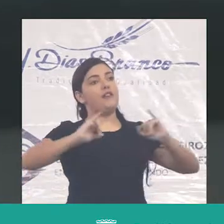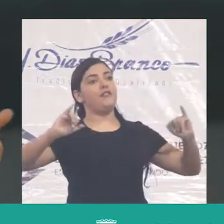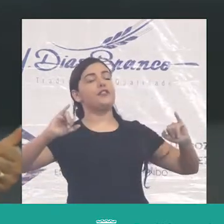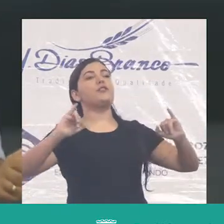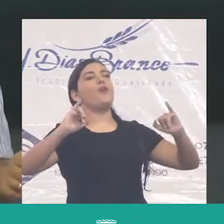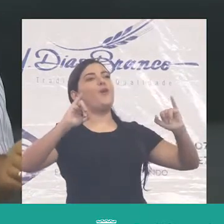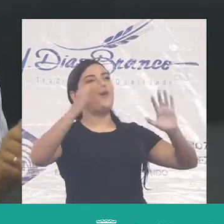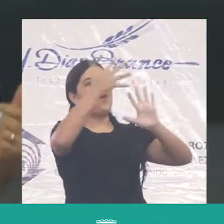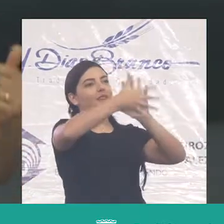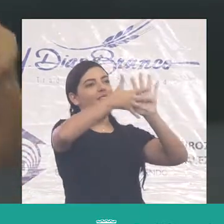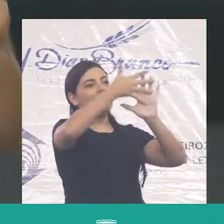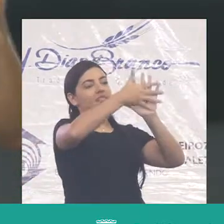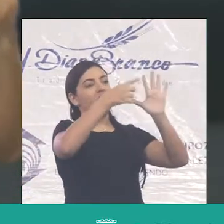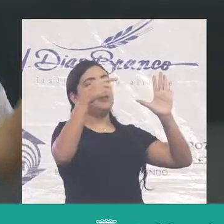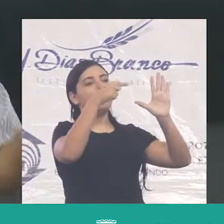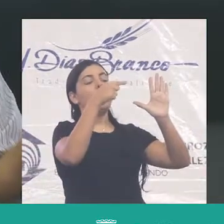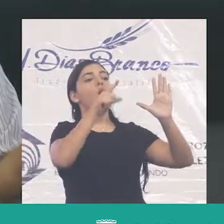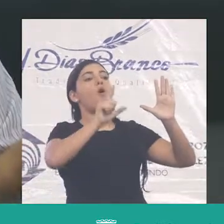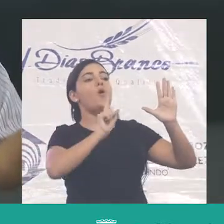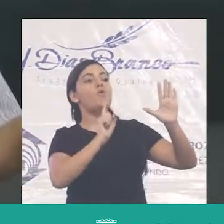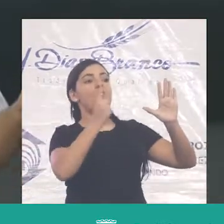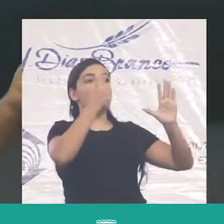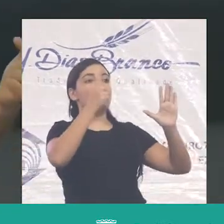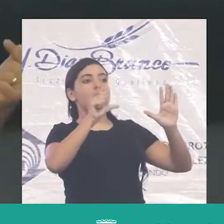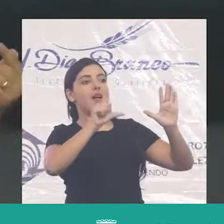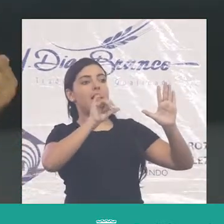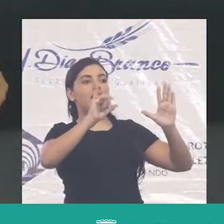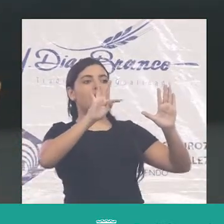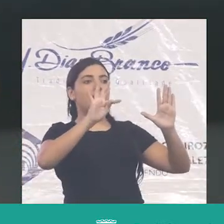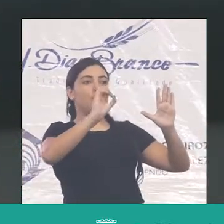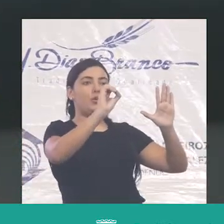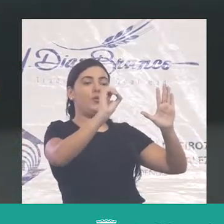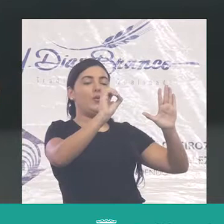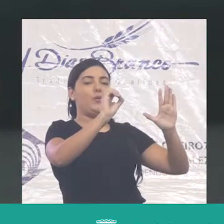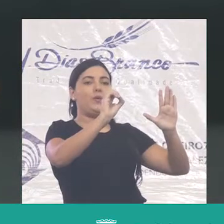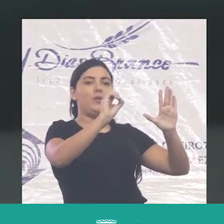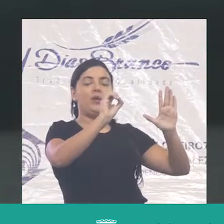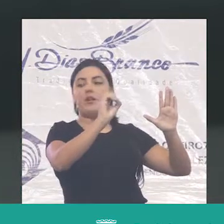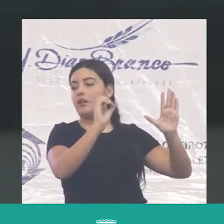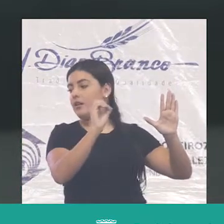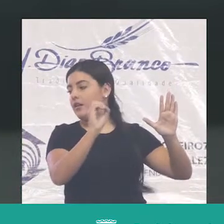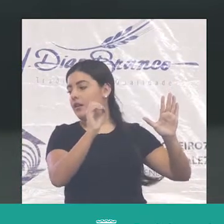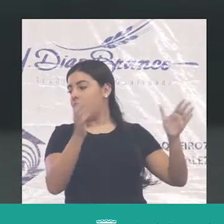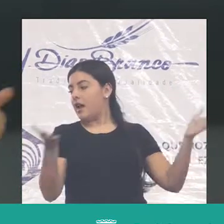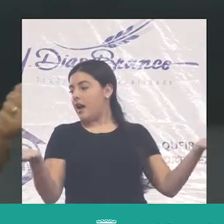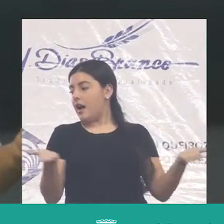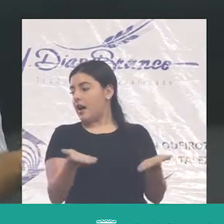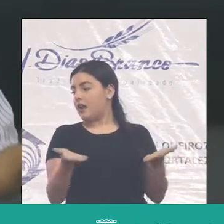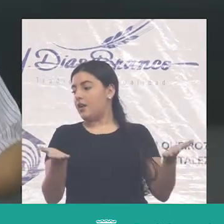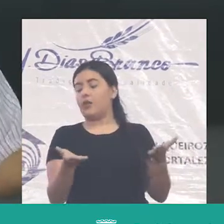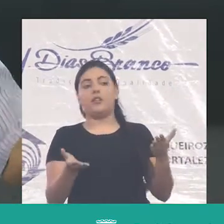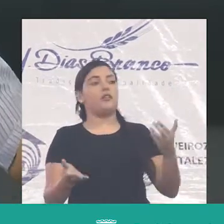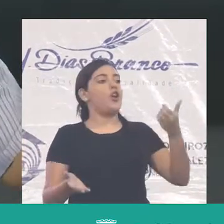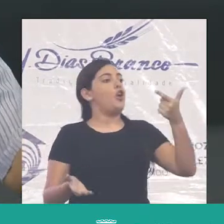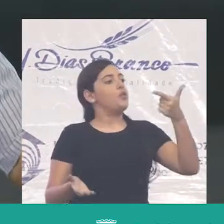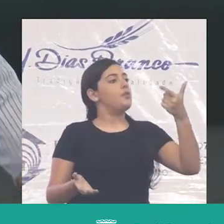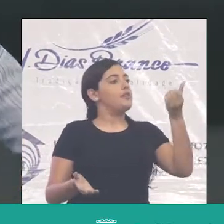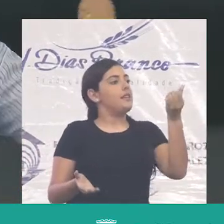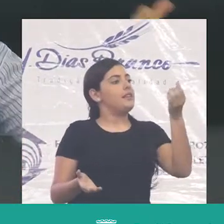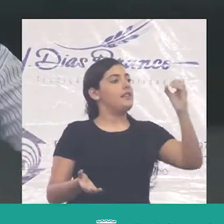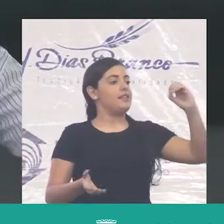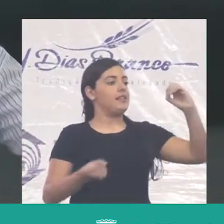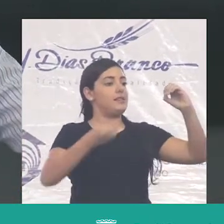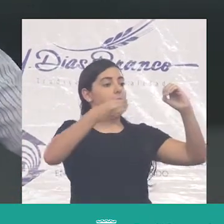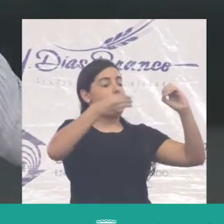no enunciado, que era 1 litro para cada metro quadrado, então se deu 260